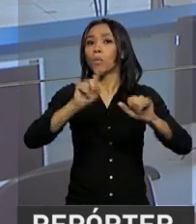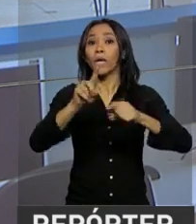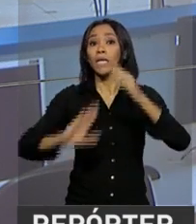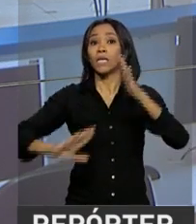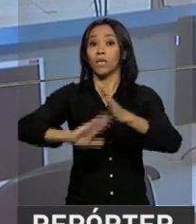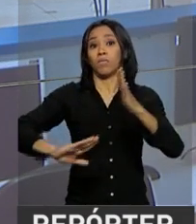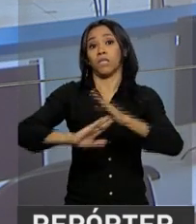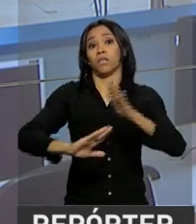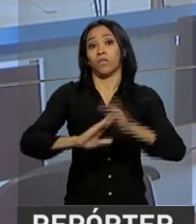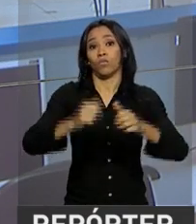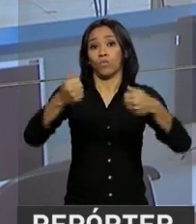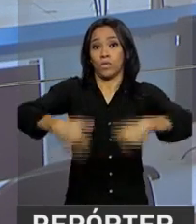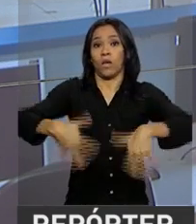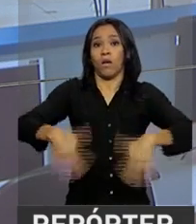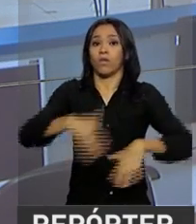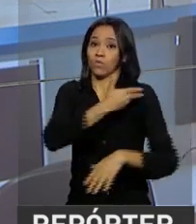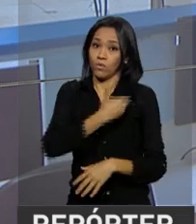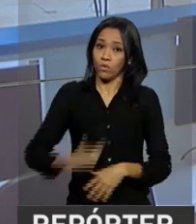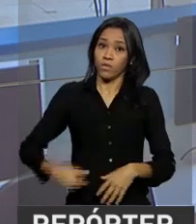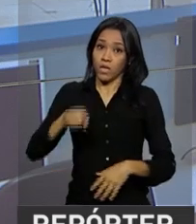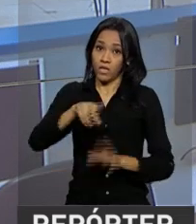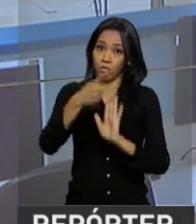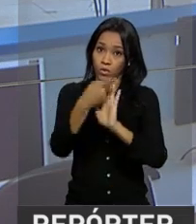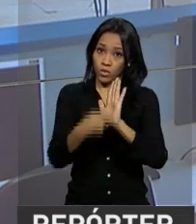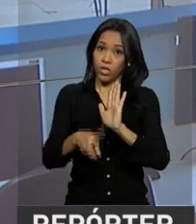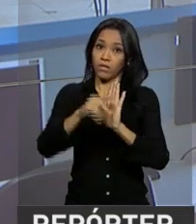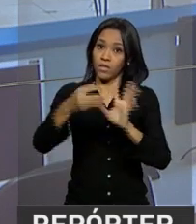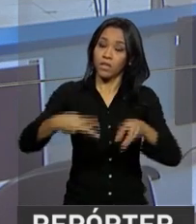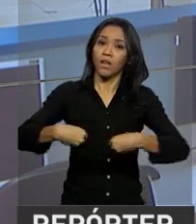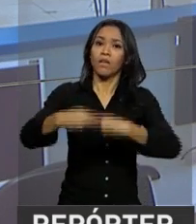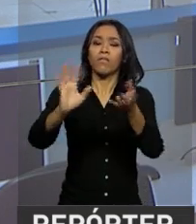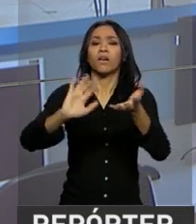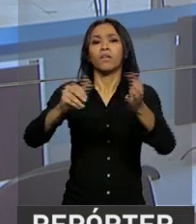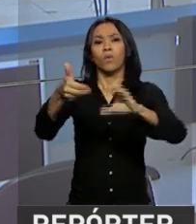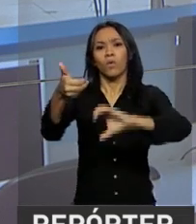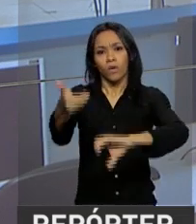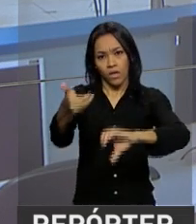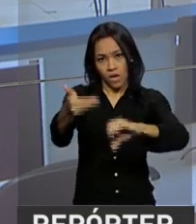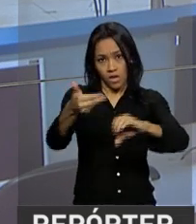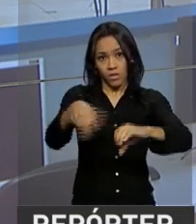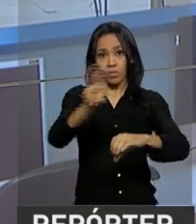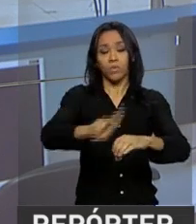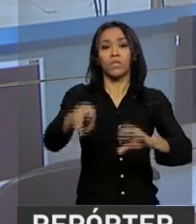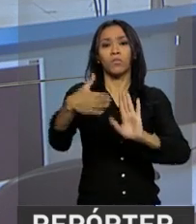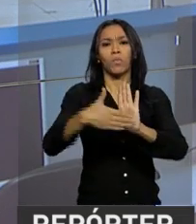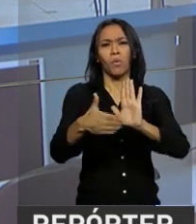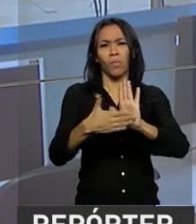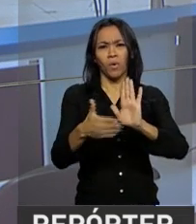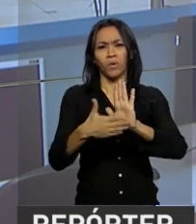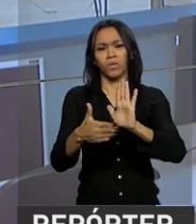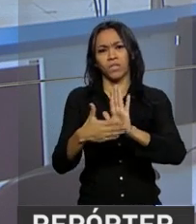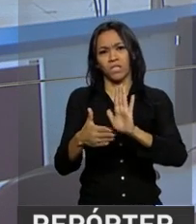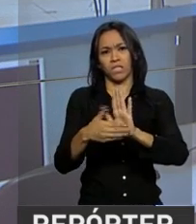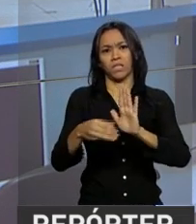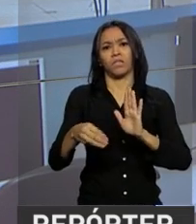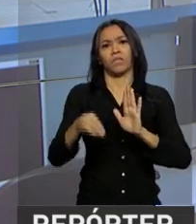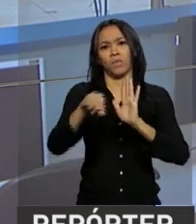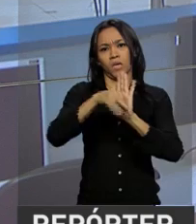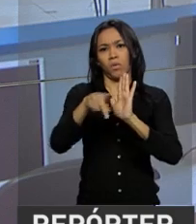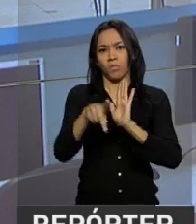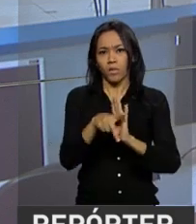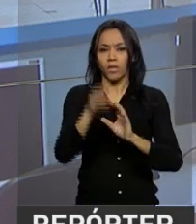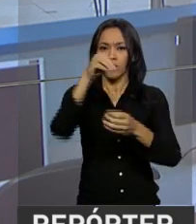dos gastos públicos. Esse projeto será enviado ao Congresso por meio de uma proposta de emenda à